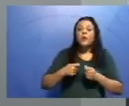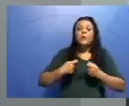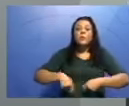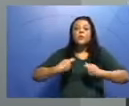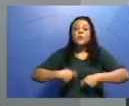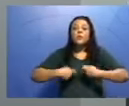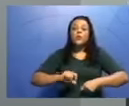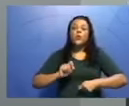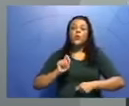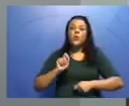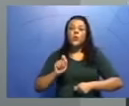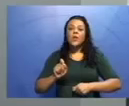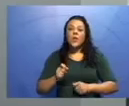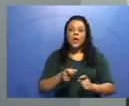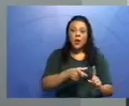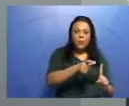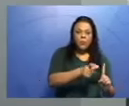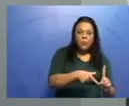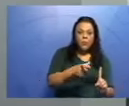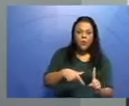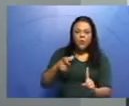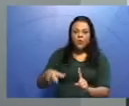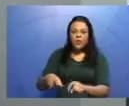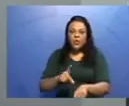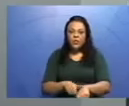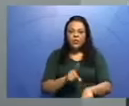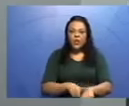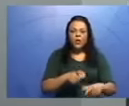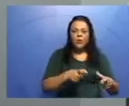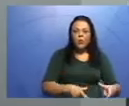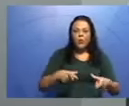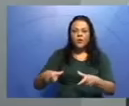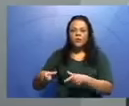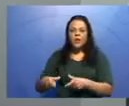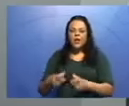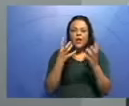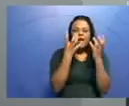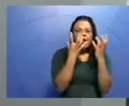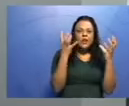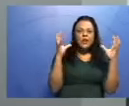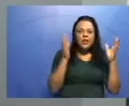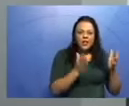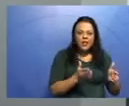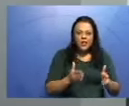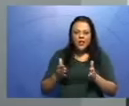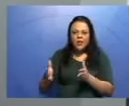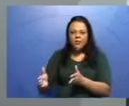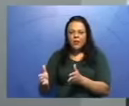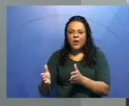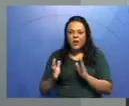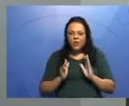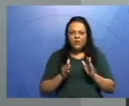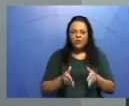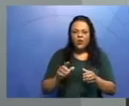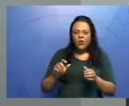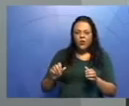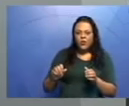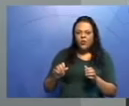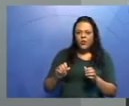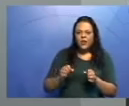alguns elementos, como personagens, tempo, espaço, clímax, enredo, foco narrativo,